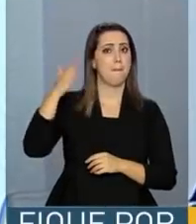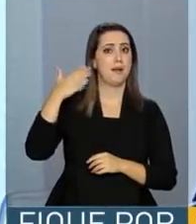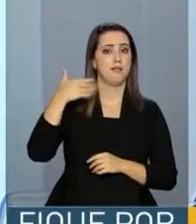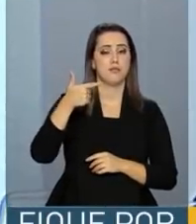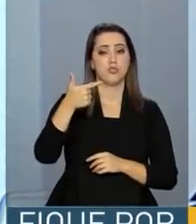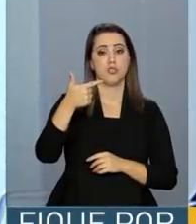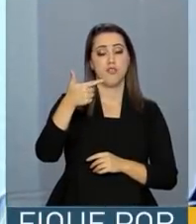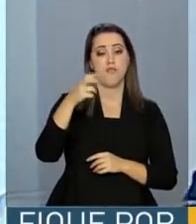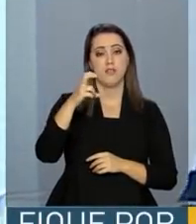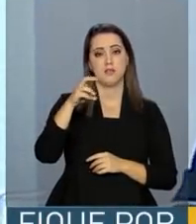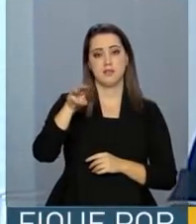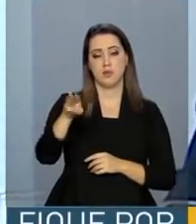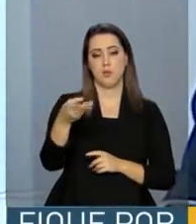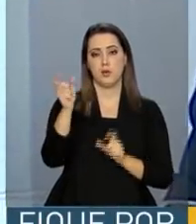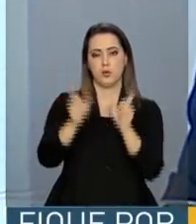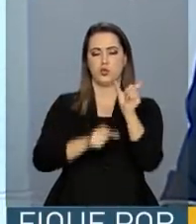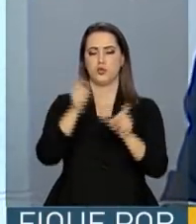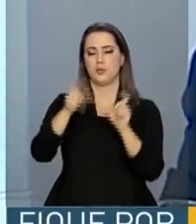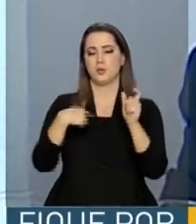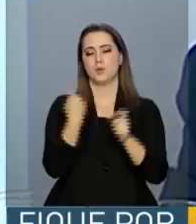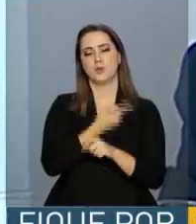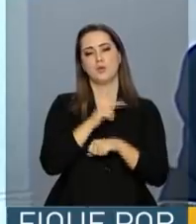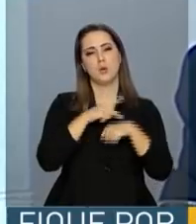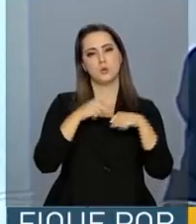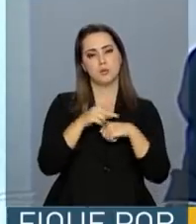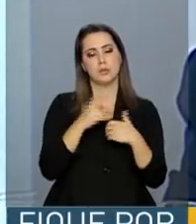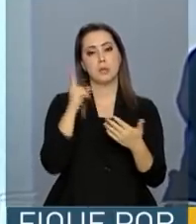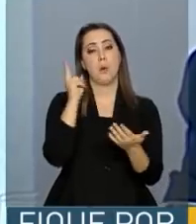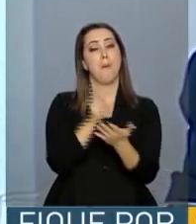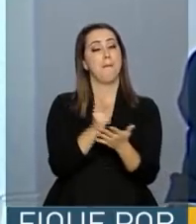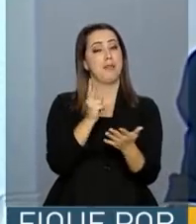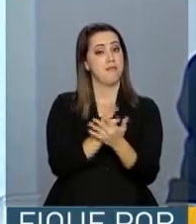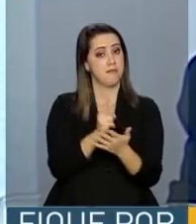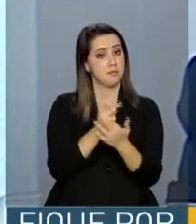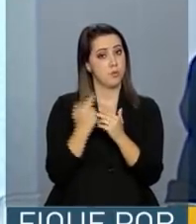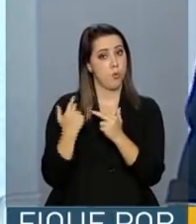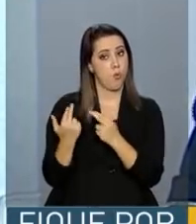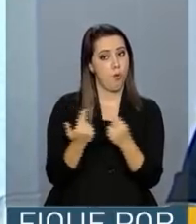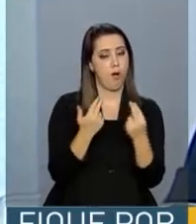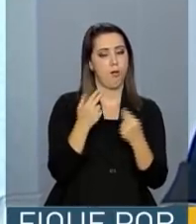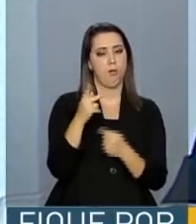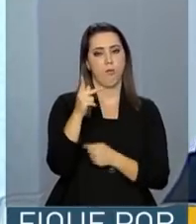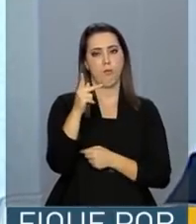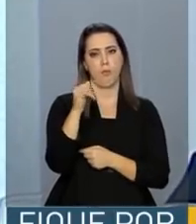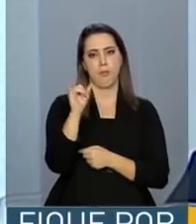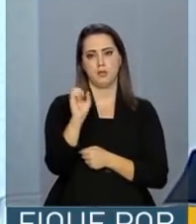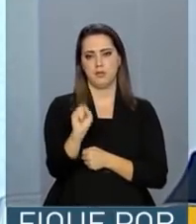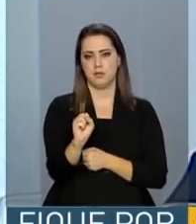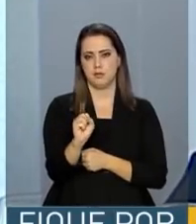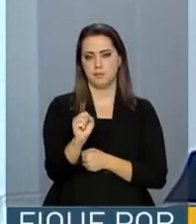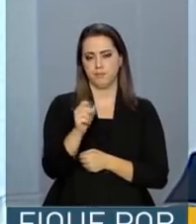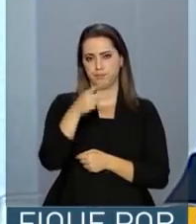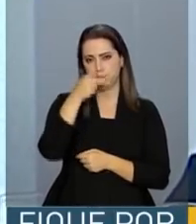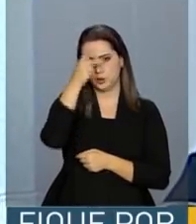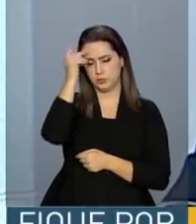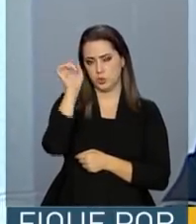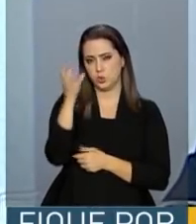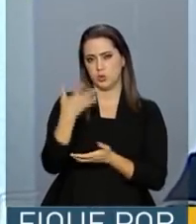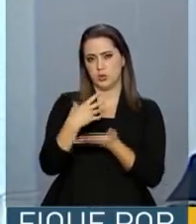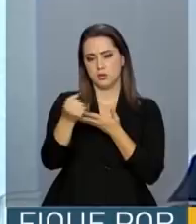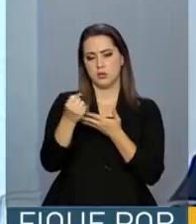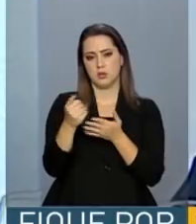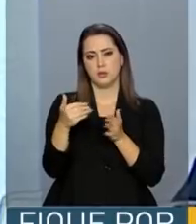de trabalhadores do nosso país estamos fazendo o mesmo o pis pasep no pis pasep as pessoas só poderiam sacar